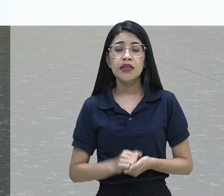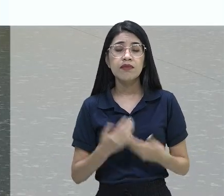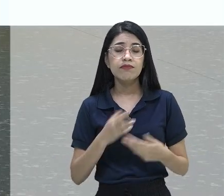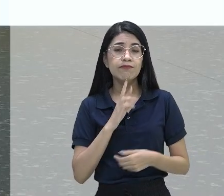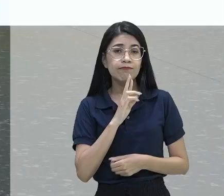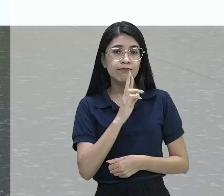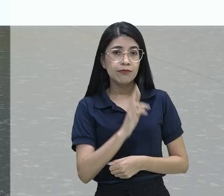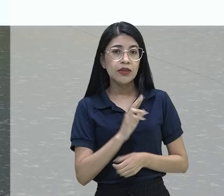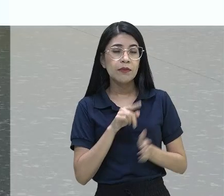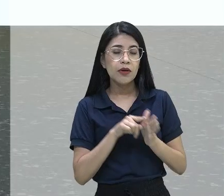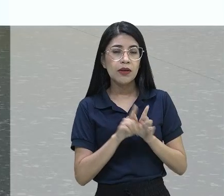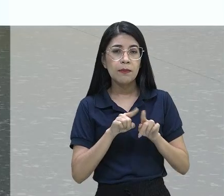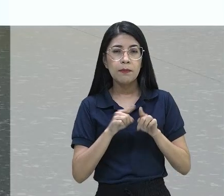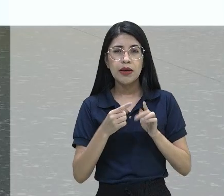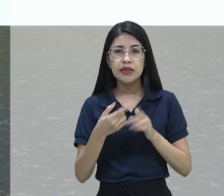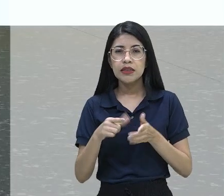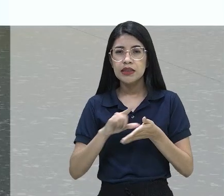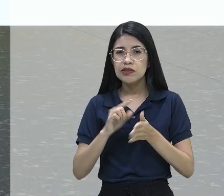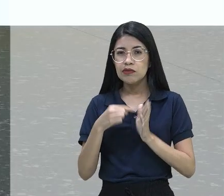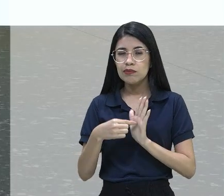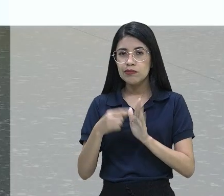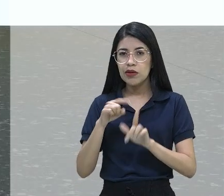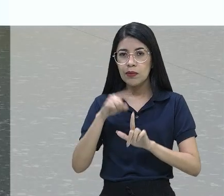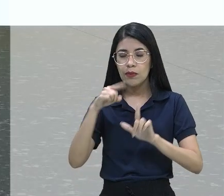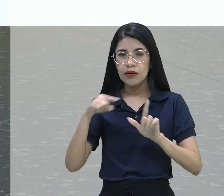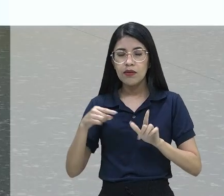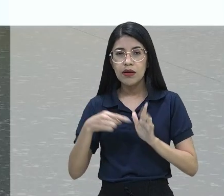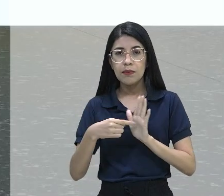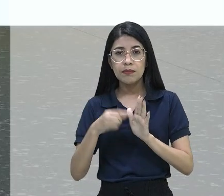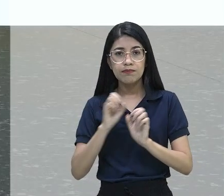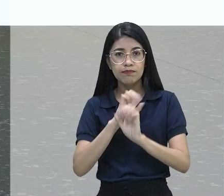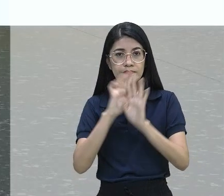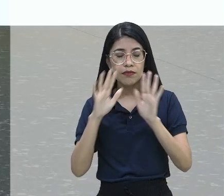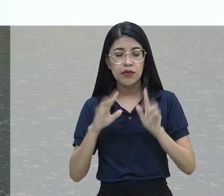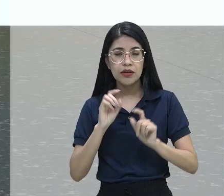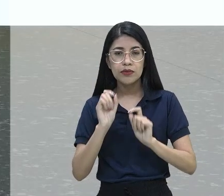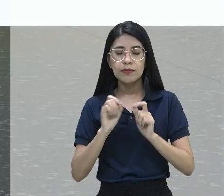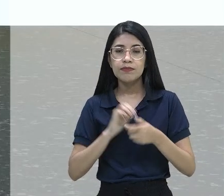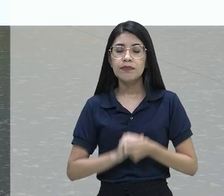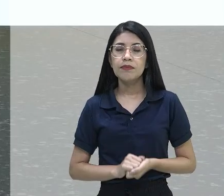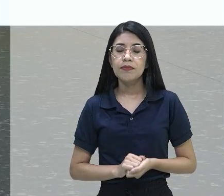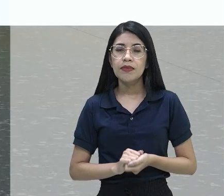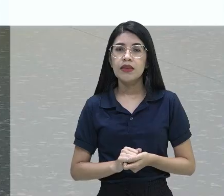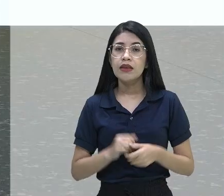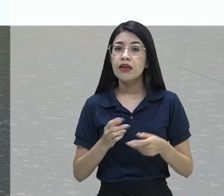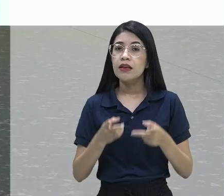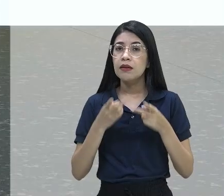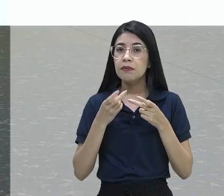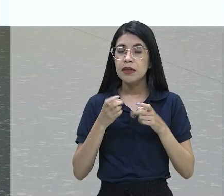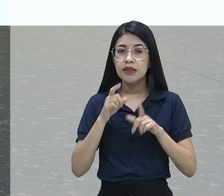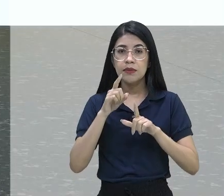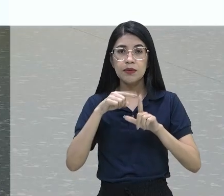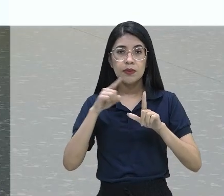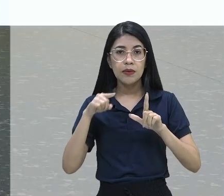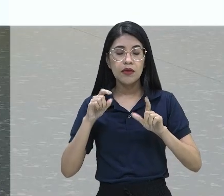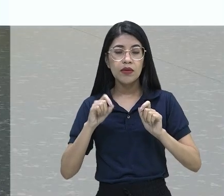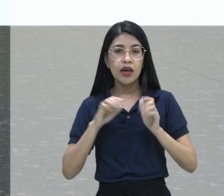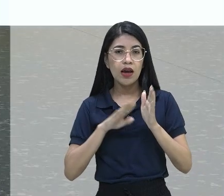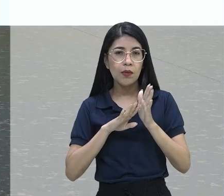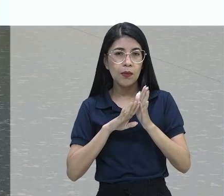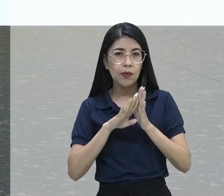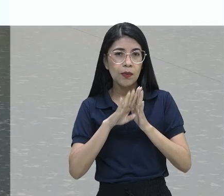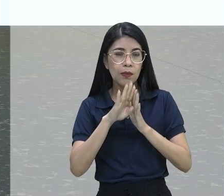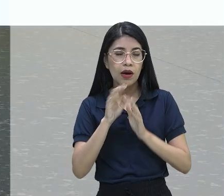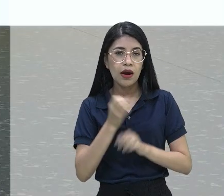mas bora voltar aqui no gráfico rapidinho, só para a gente enfatizar uma coisa aqui com vocês. Percebam, olha só, percebam que o crescimento da quantidade